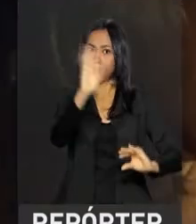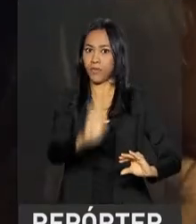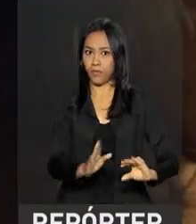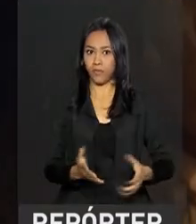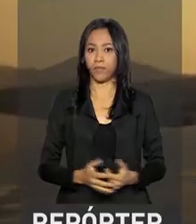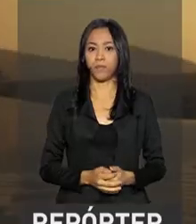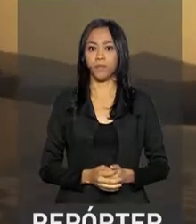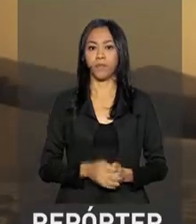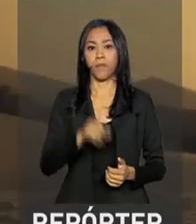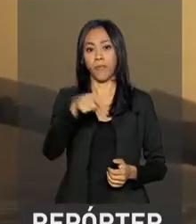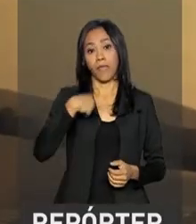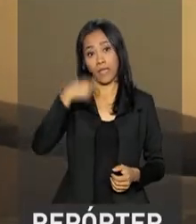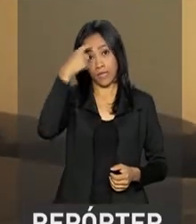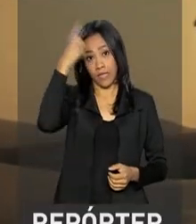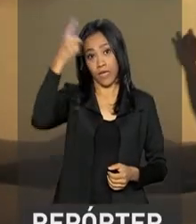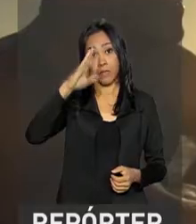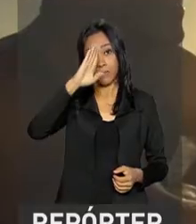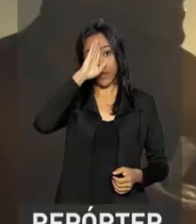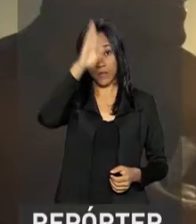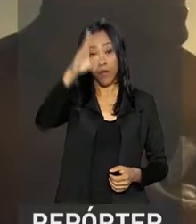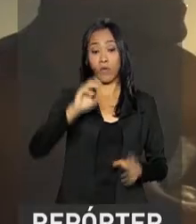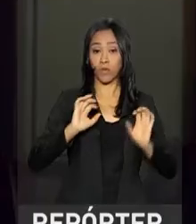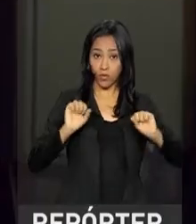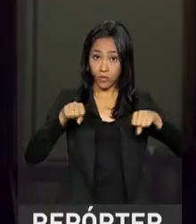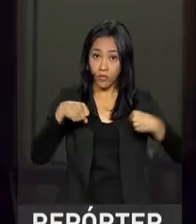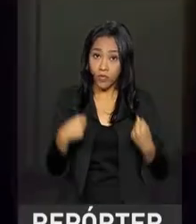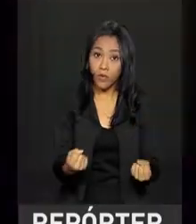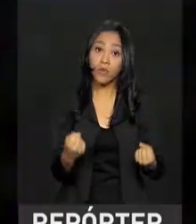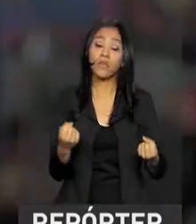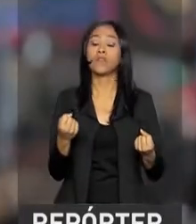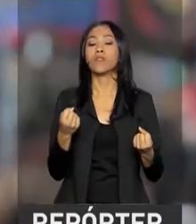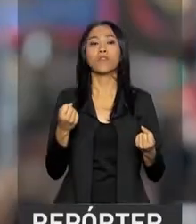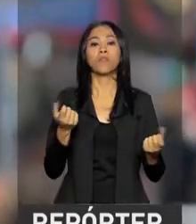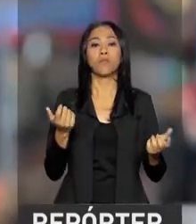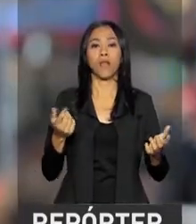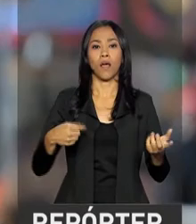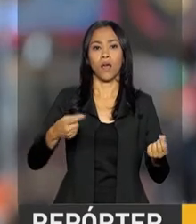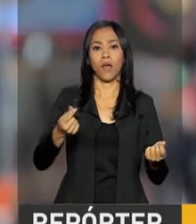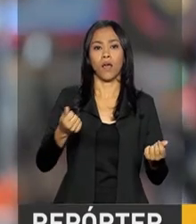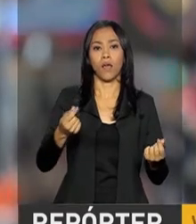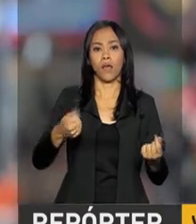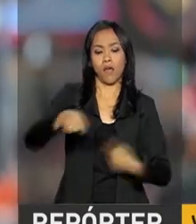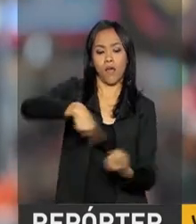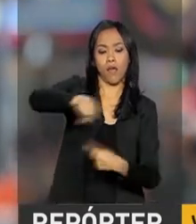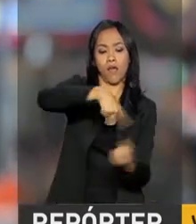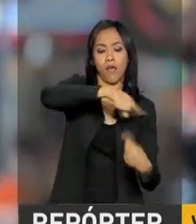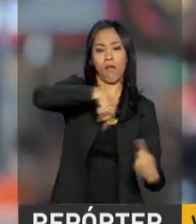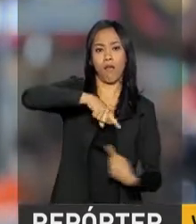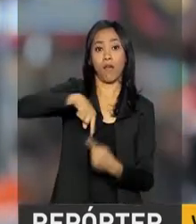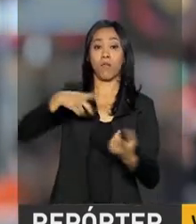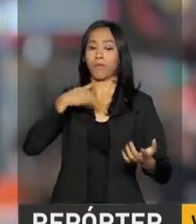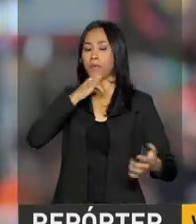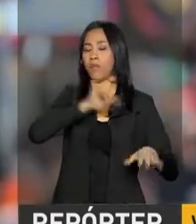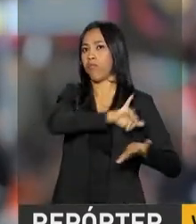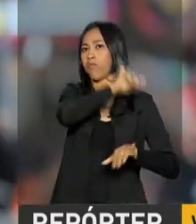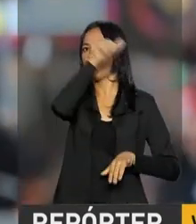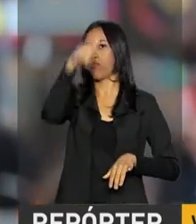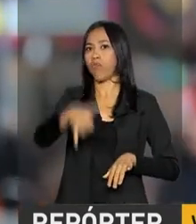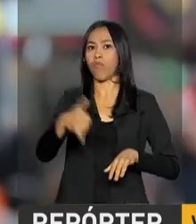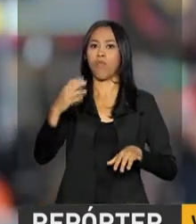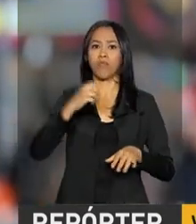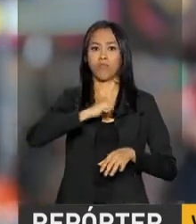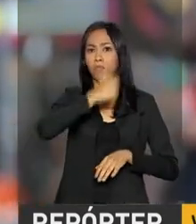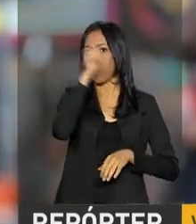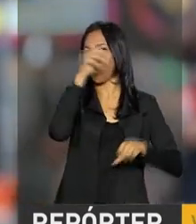idéia central que vem acompanhada de esforços de liberalização da economia na questão dos voos internacionais a participação do